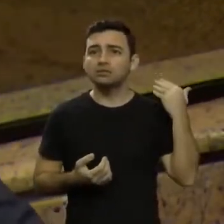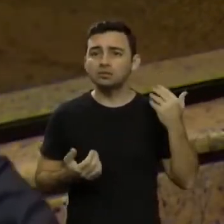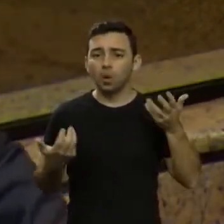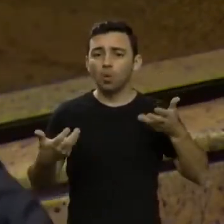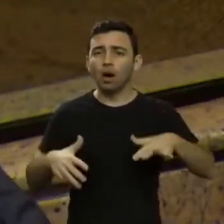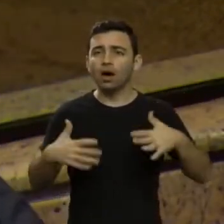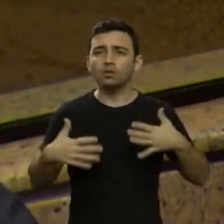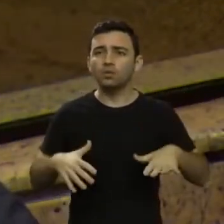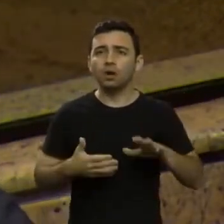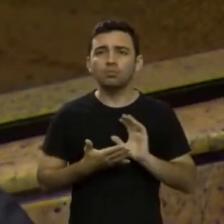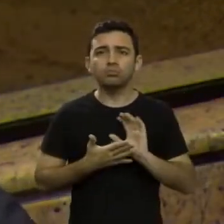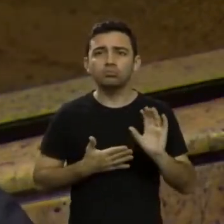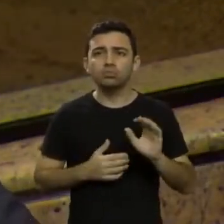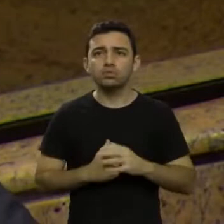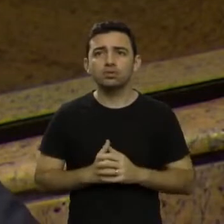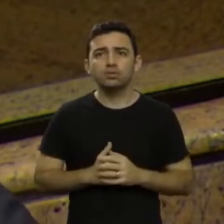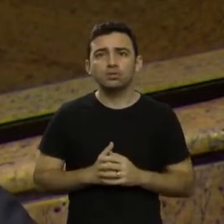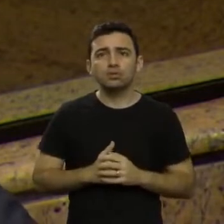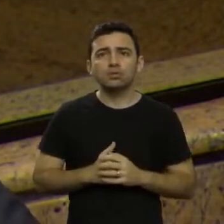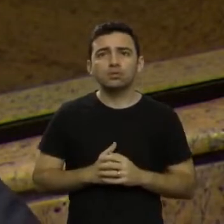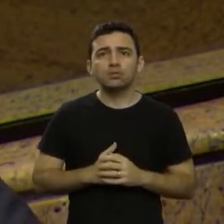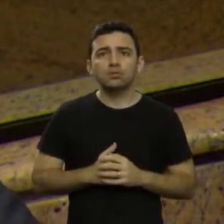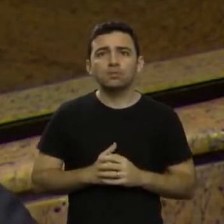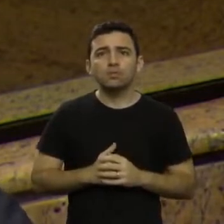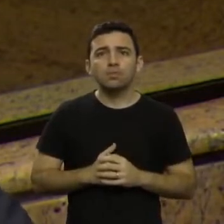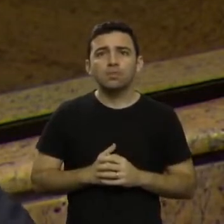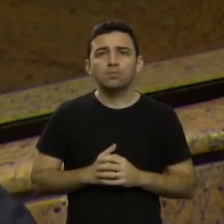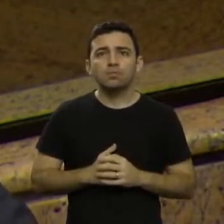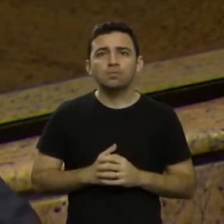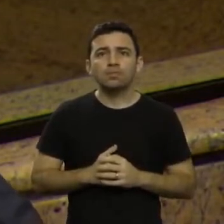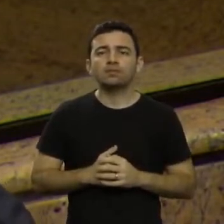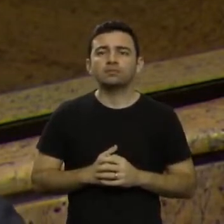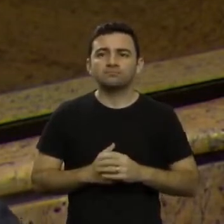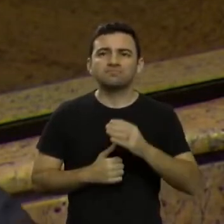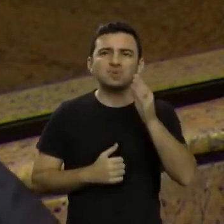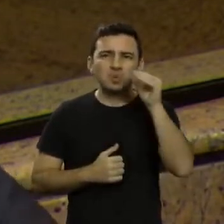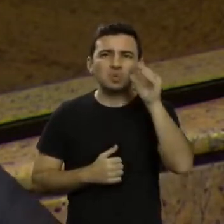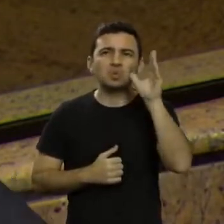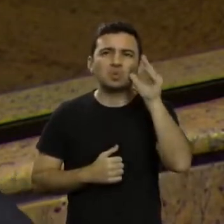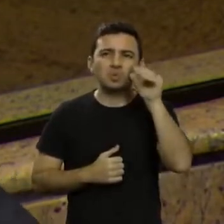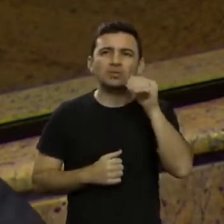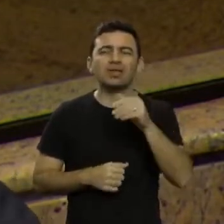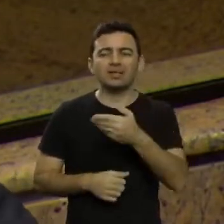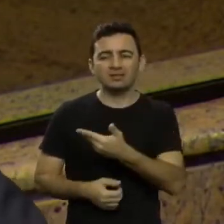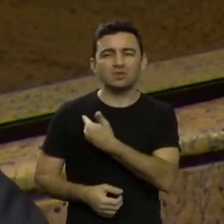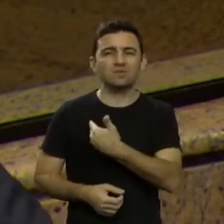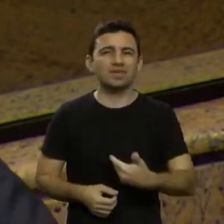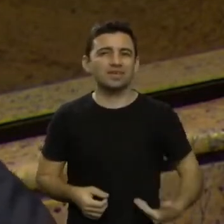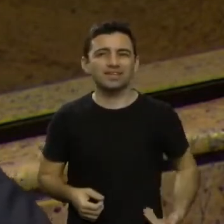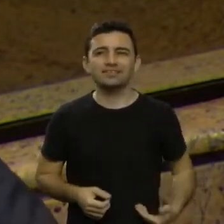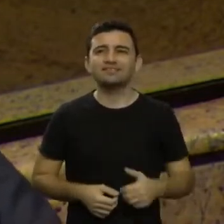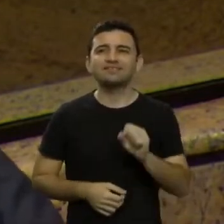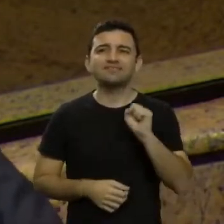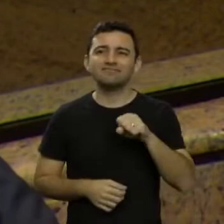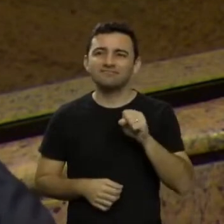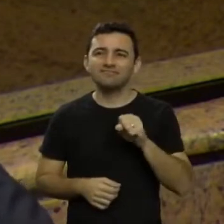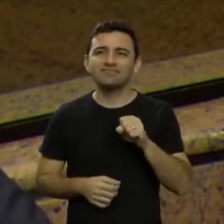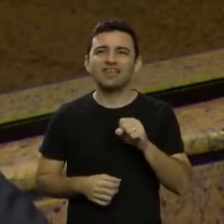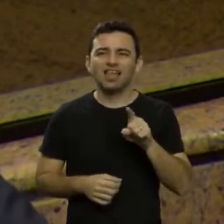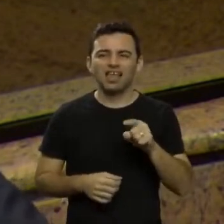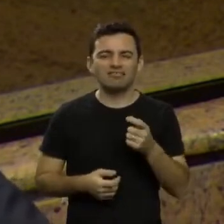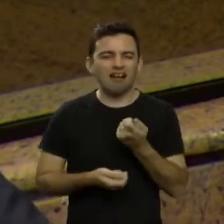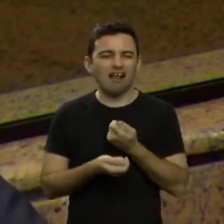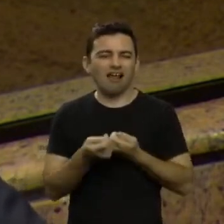quisemos repassar ao consumidor final? É curioso, né? O Estado é isso, o Estado é essa máquina